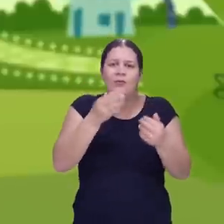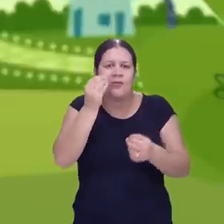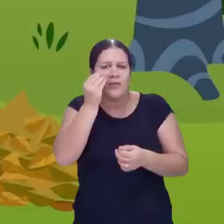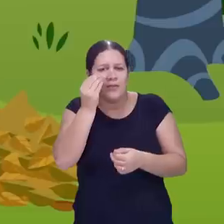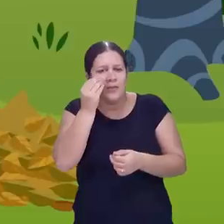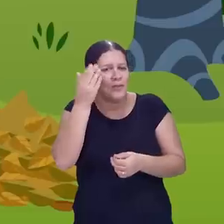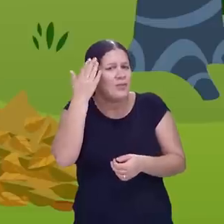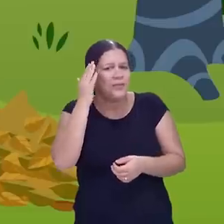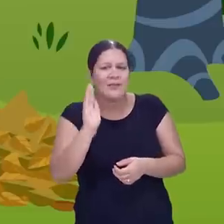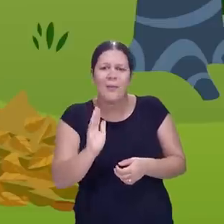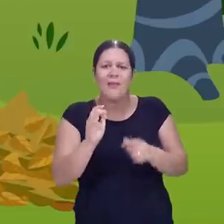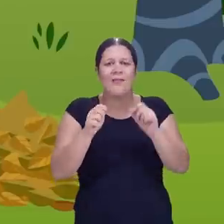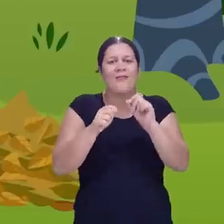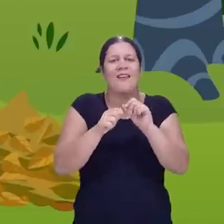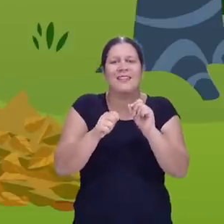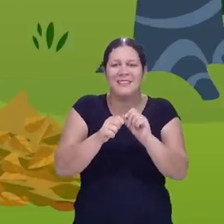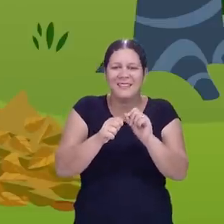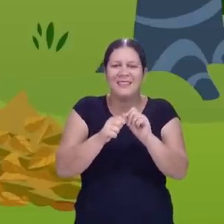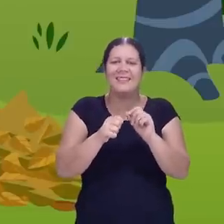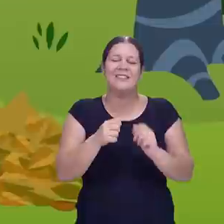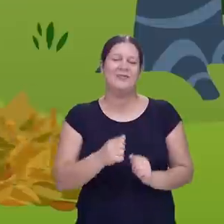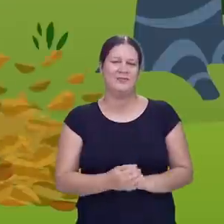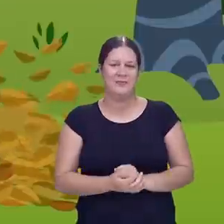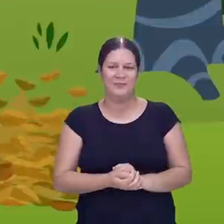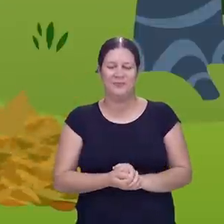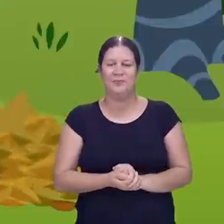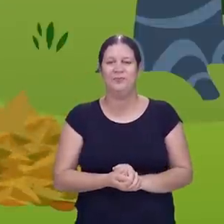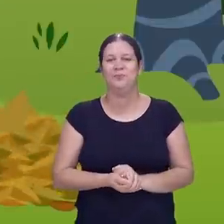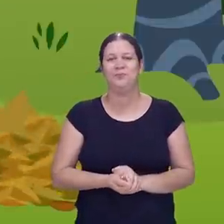nem sabia que ele fazia isso.